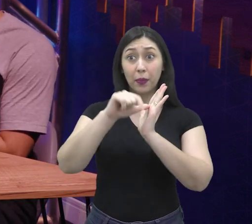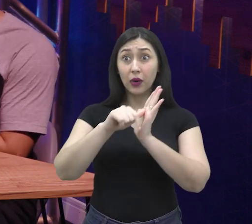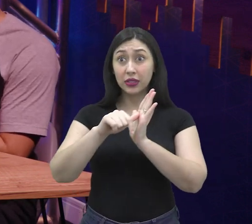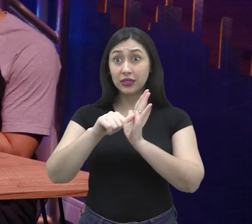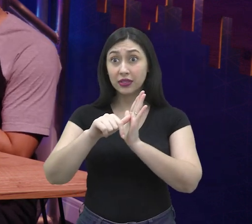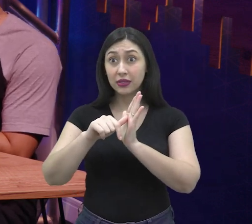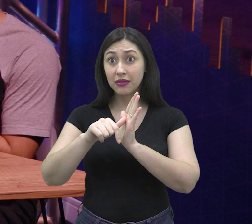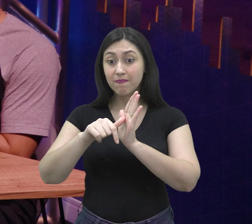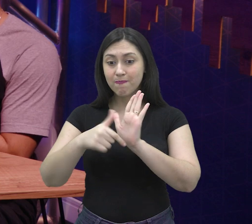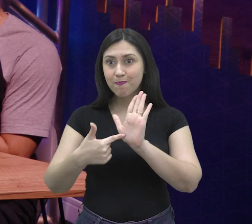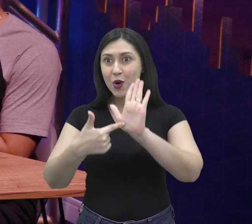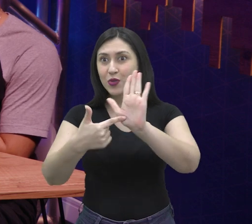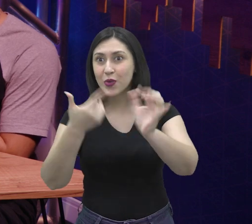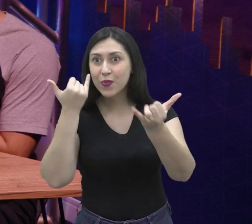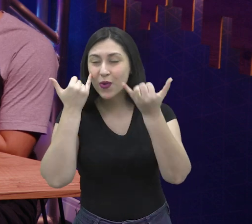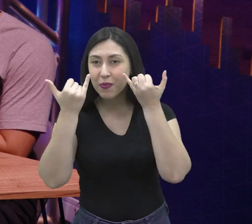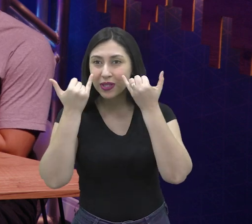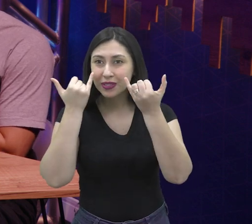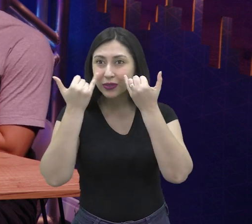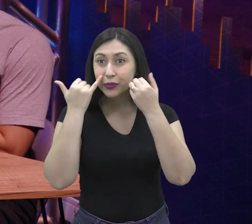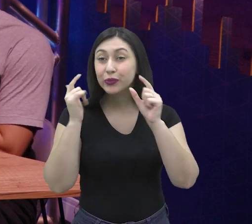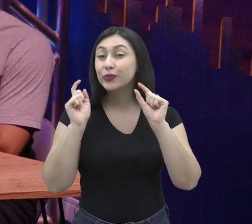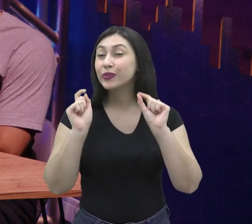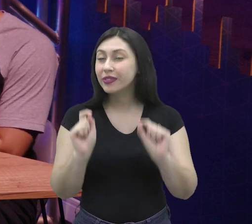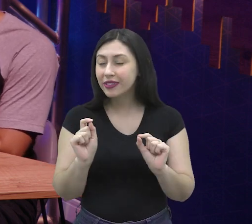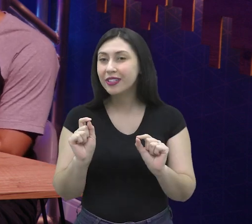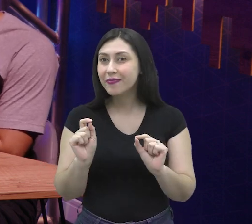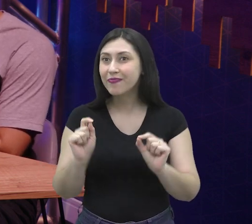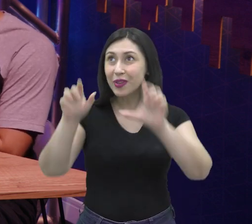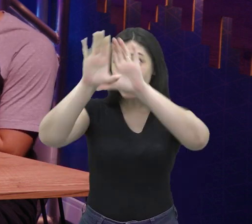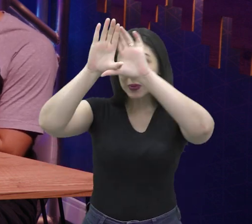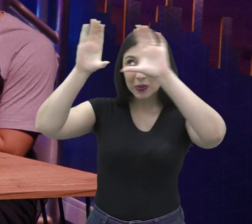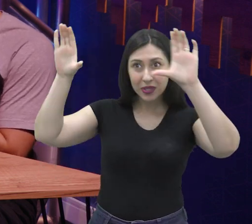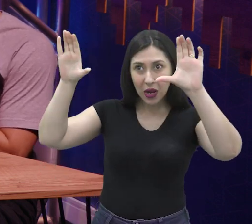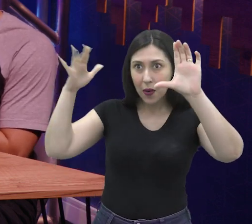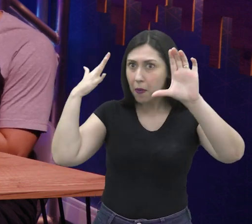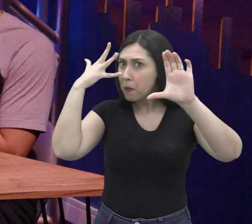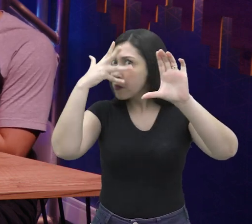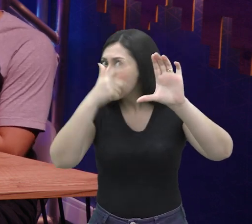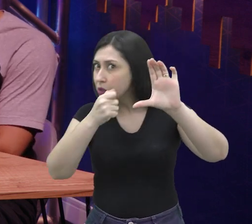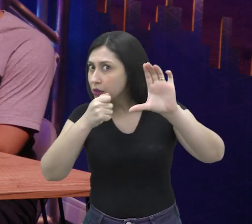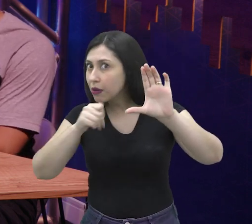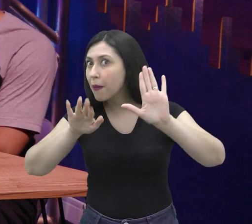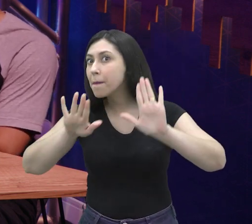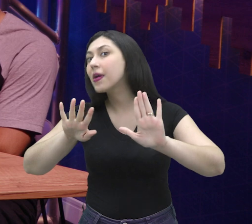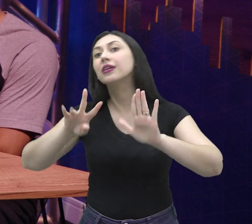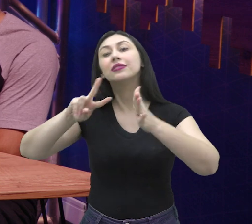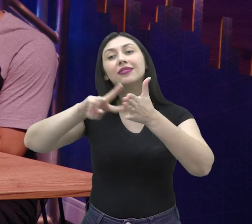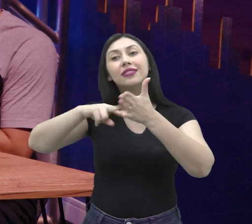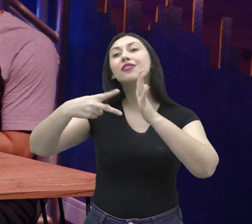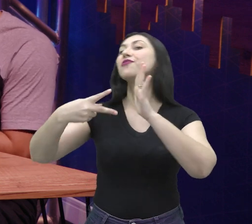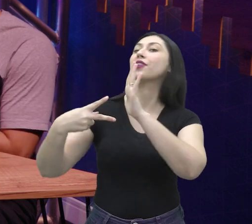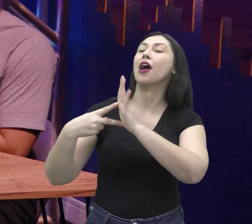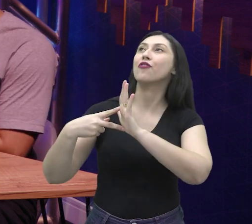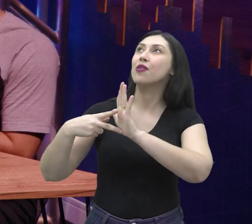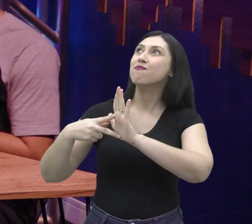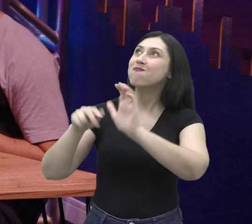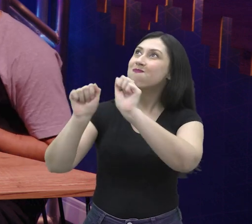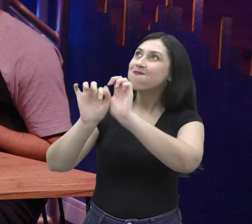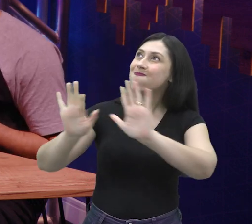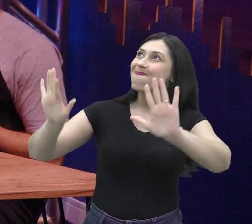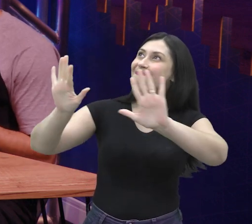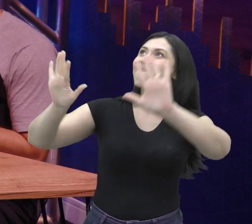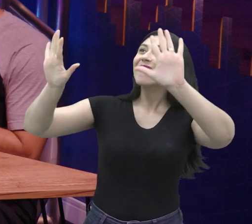depois o INPE deu essa informação de que esse céu bonito, na verdade, significava algo péssimo,